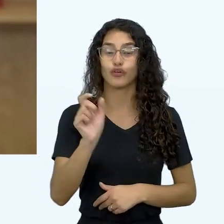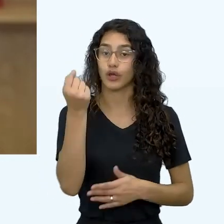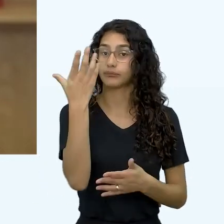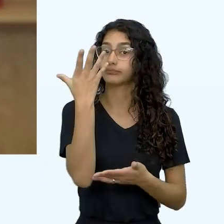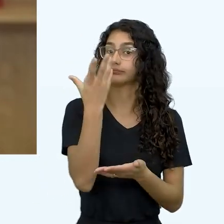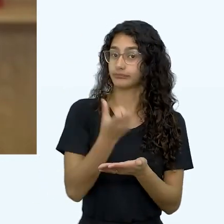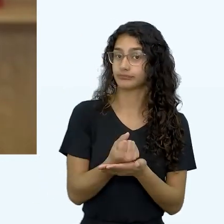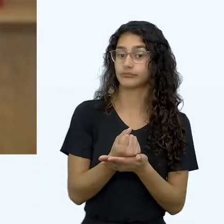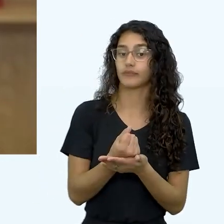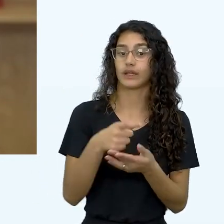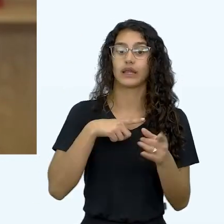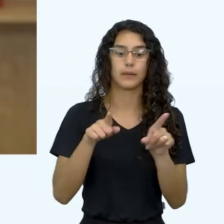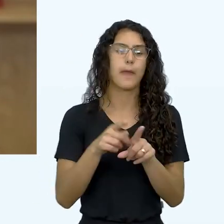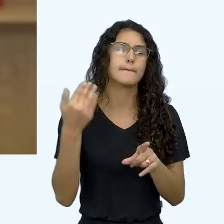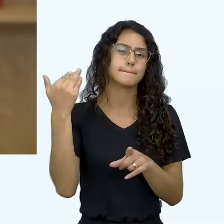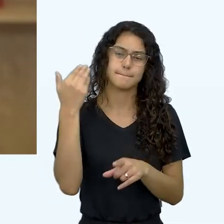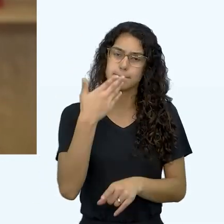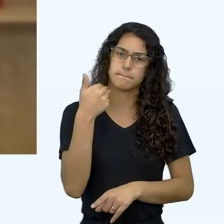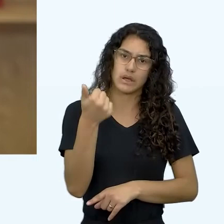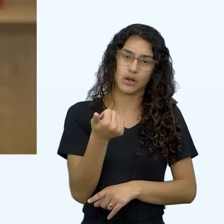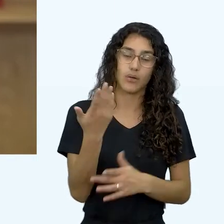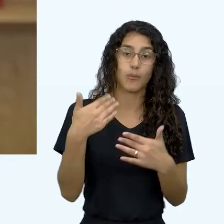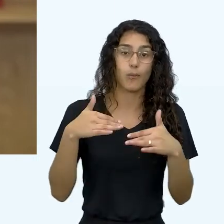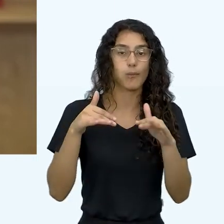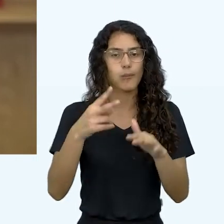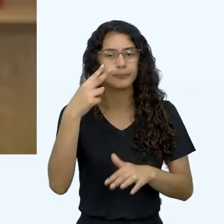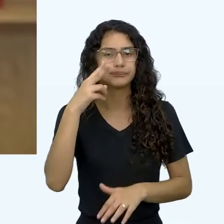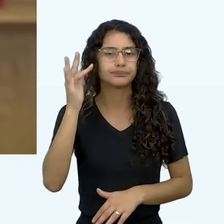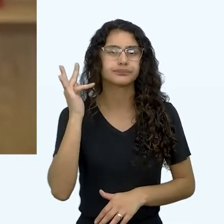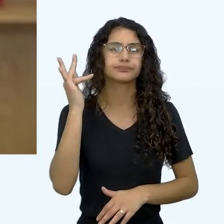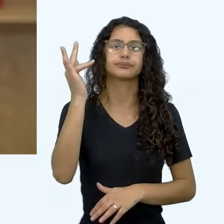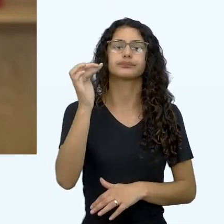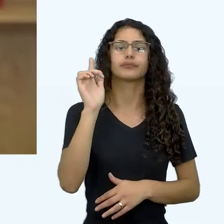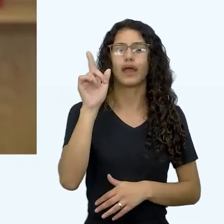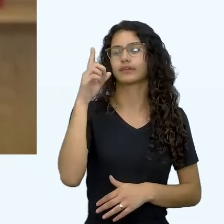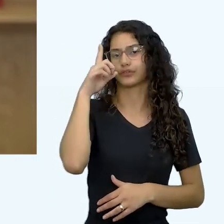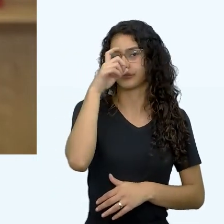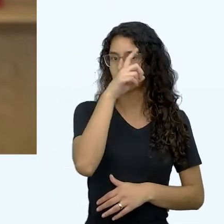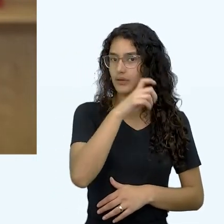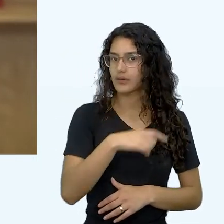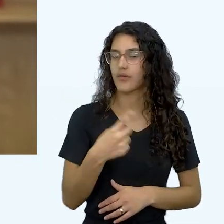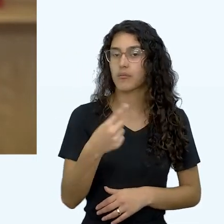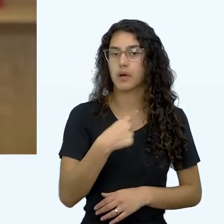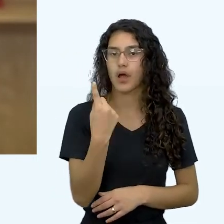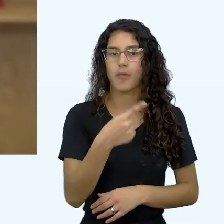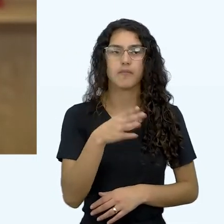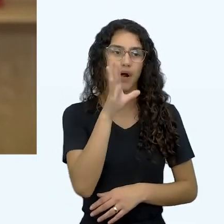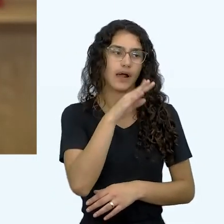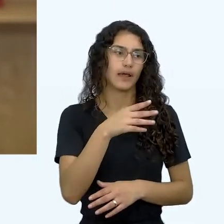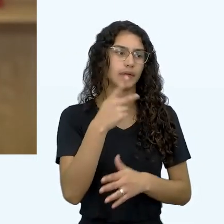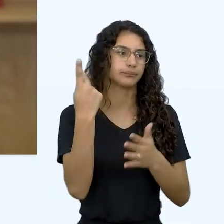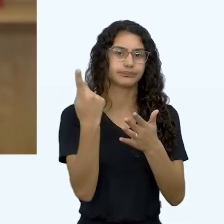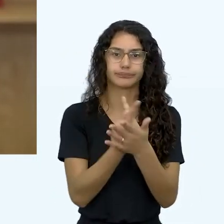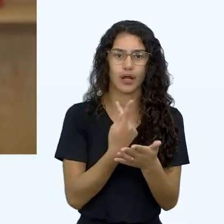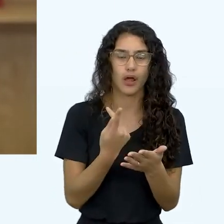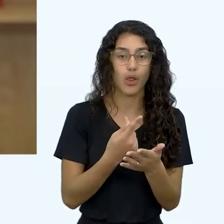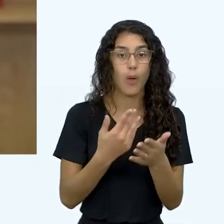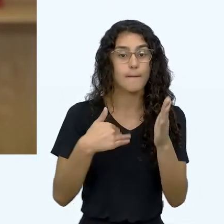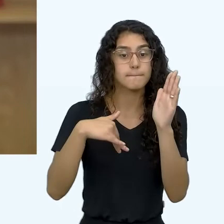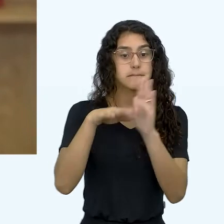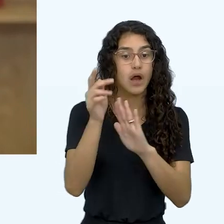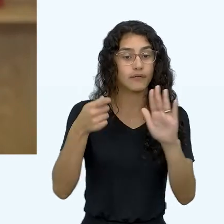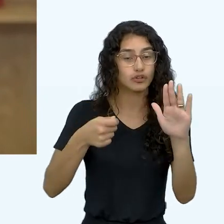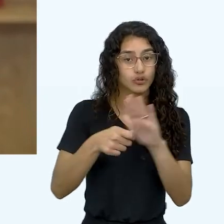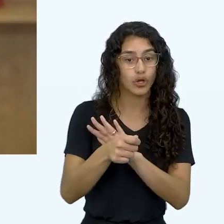acerta, colhe muito mais prêmios. Só que prever o futuro é bem difícil, para não dizer que é impossível. Os maiores investidores de todos